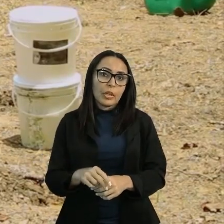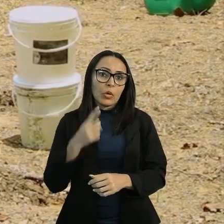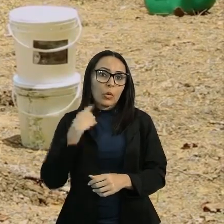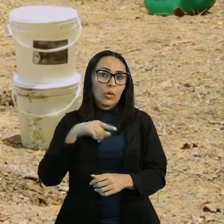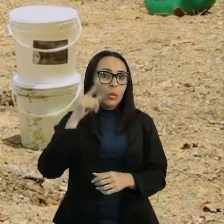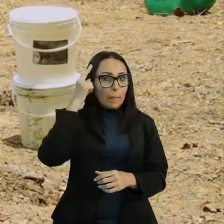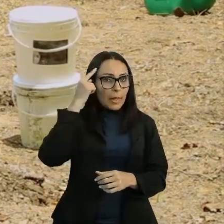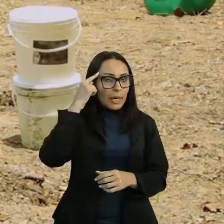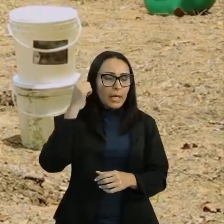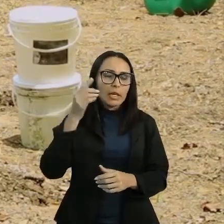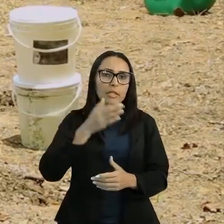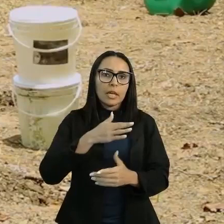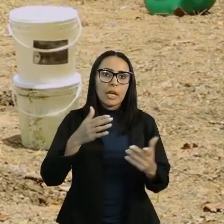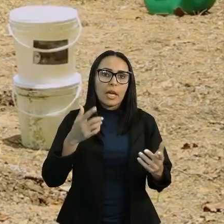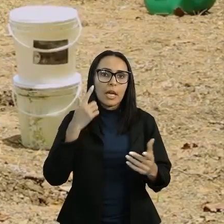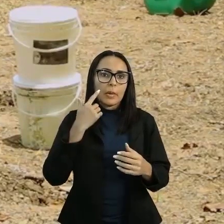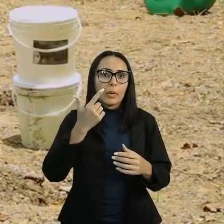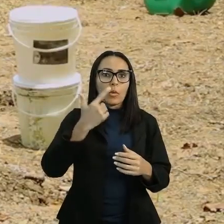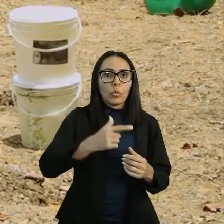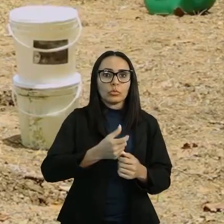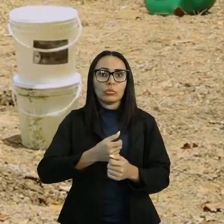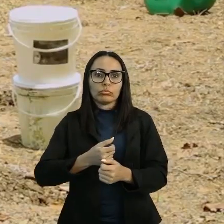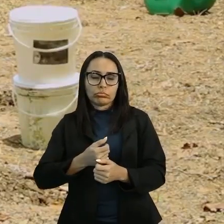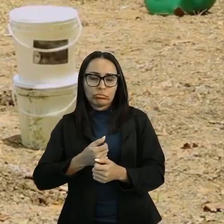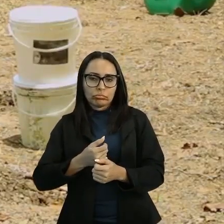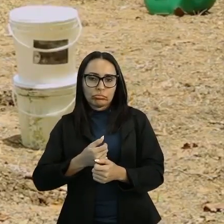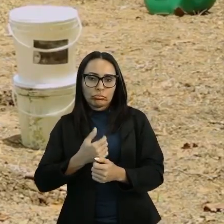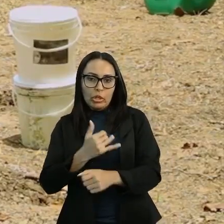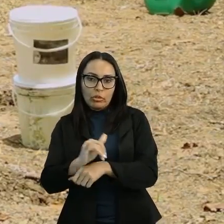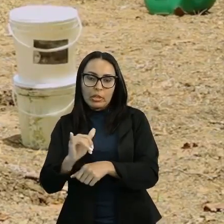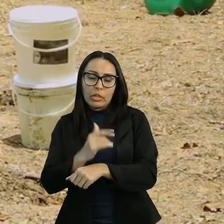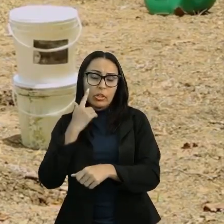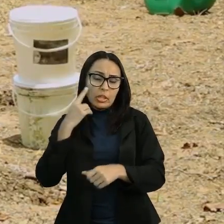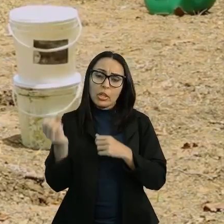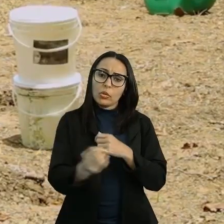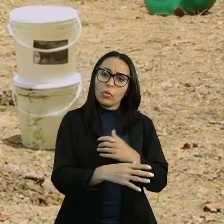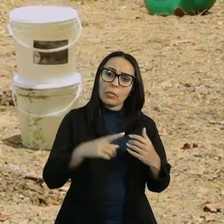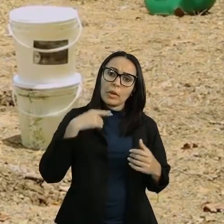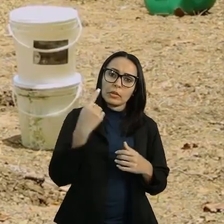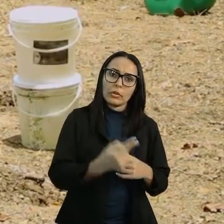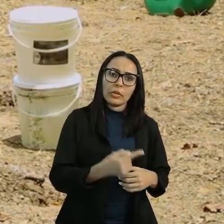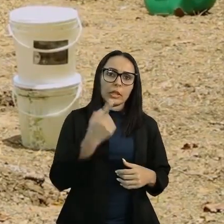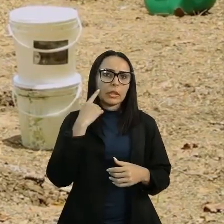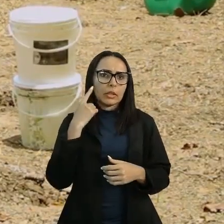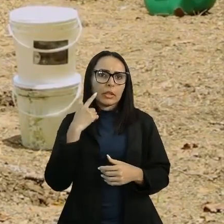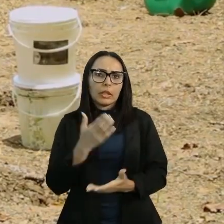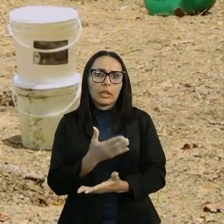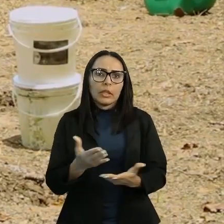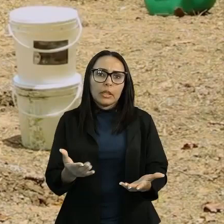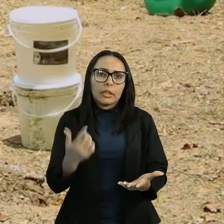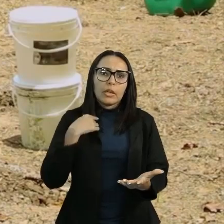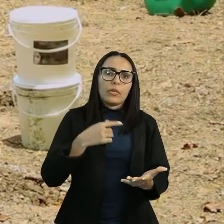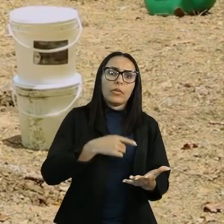e é um beabá. Quando você passa a mexer com a terra e descobrir os vegetais, como